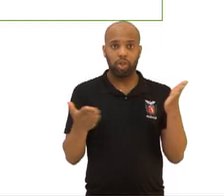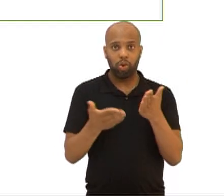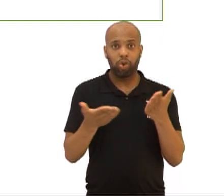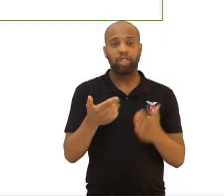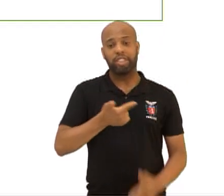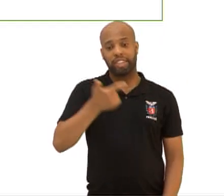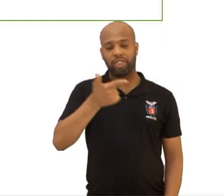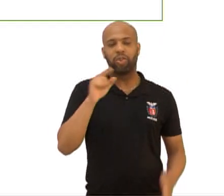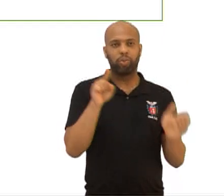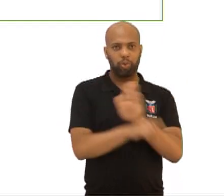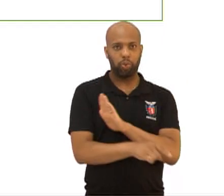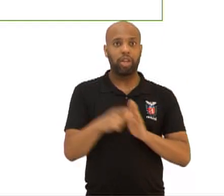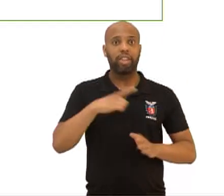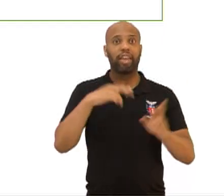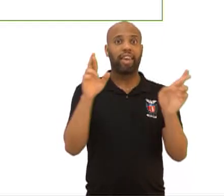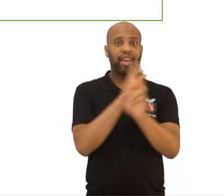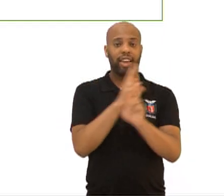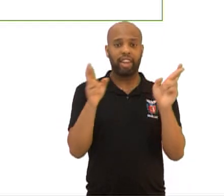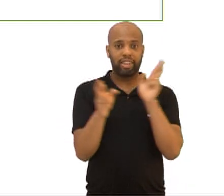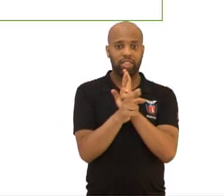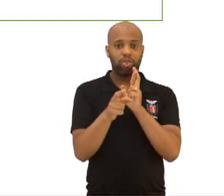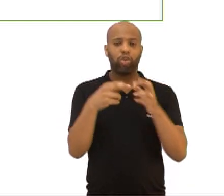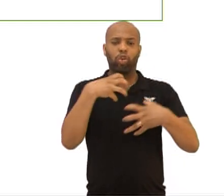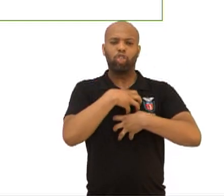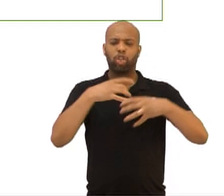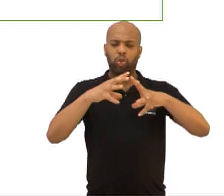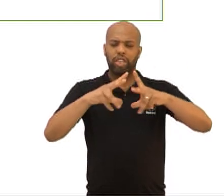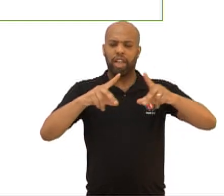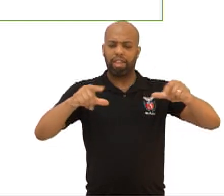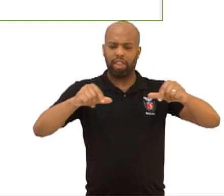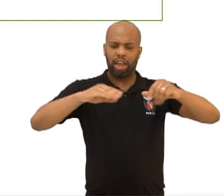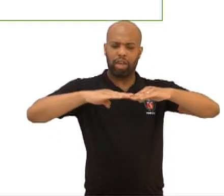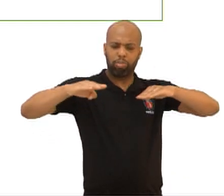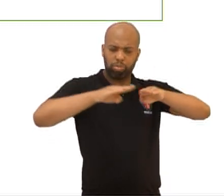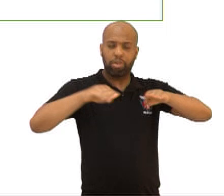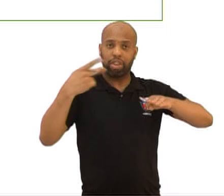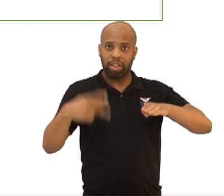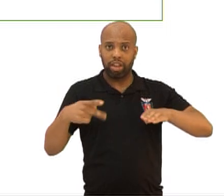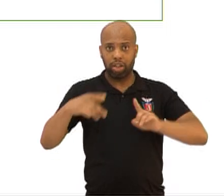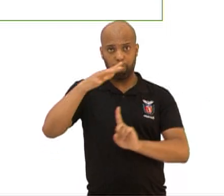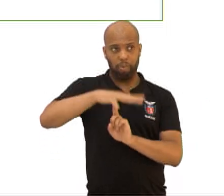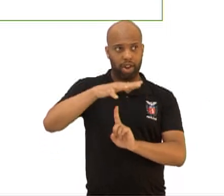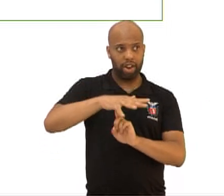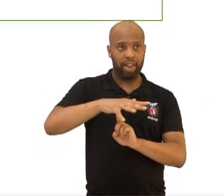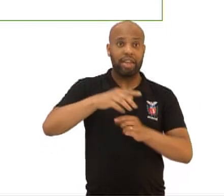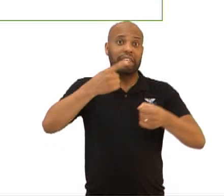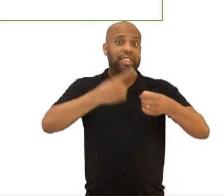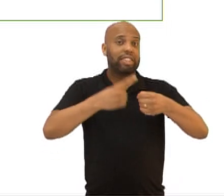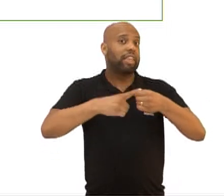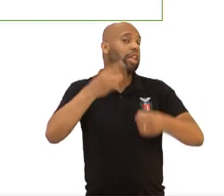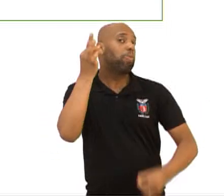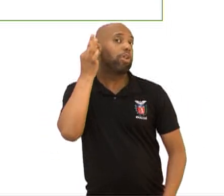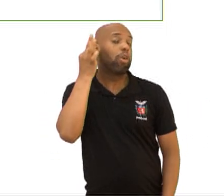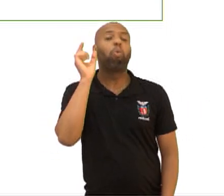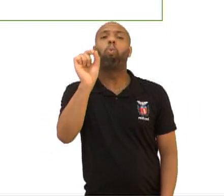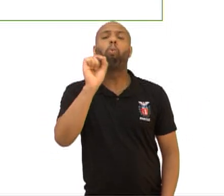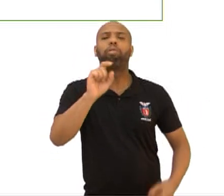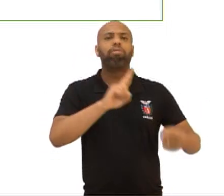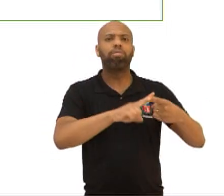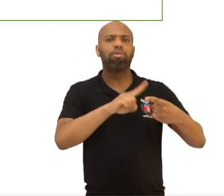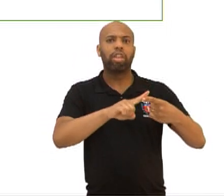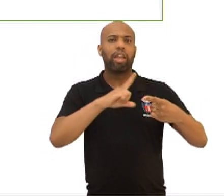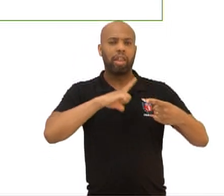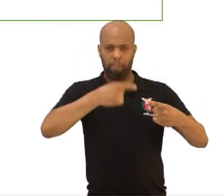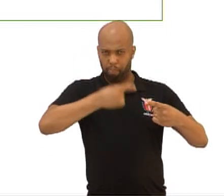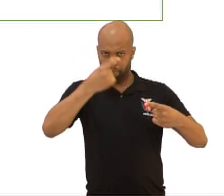aula. Tá? Com relação ao relevo do Paraná, podemos afirmar que Ponta Grossa, ela está, letra A, está no